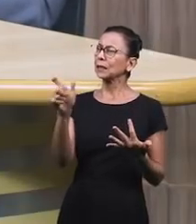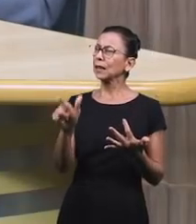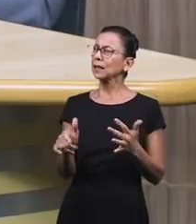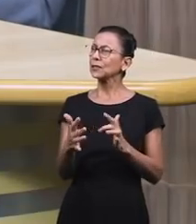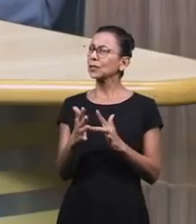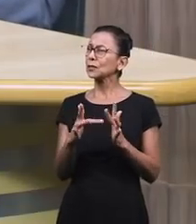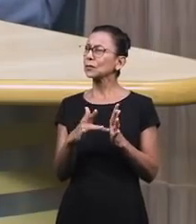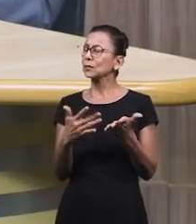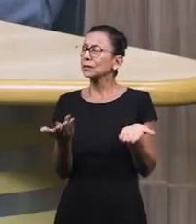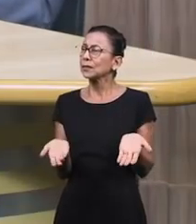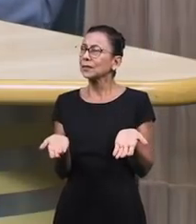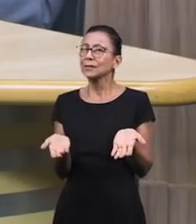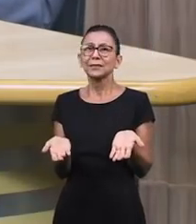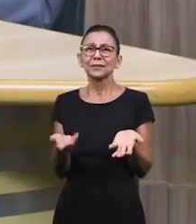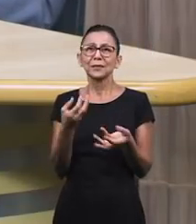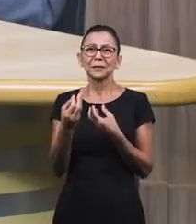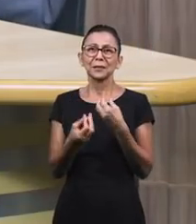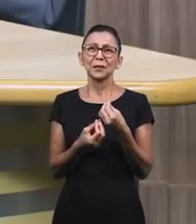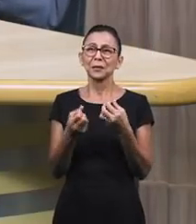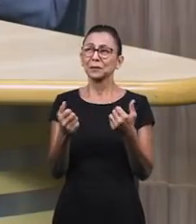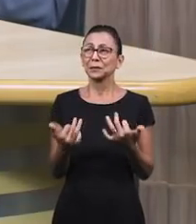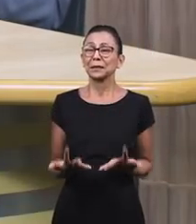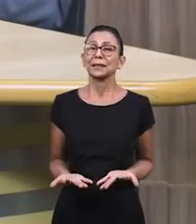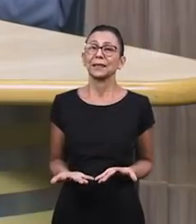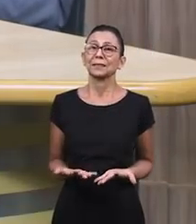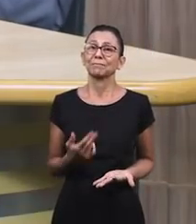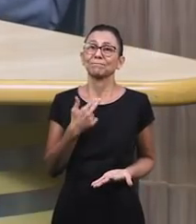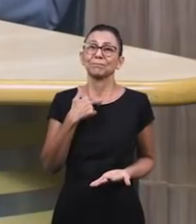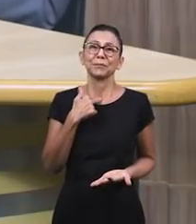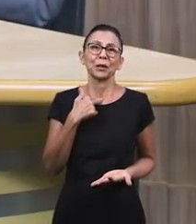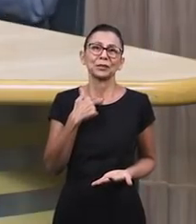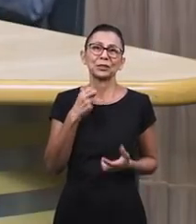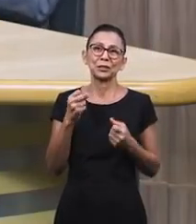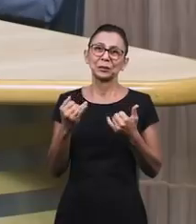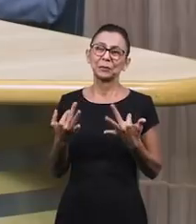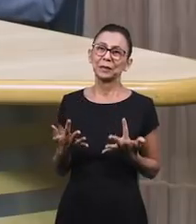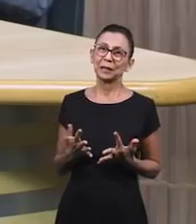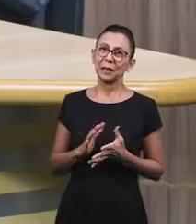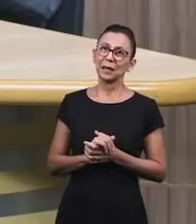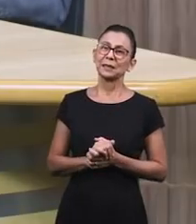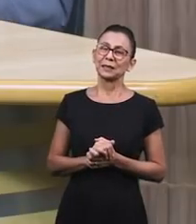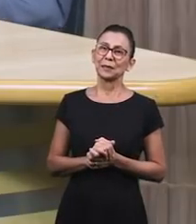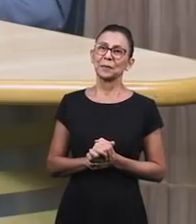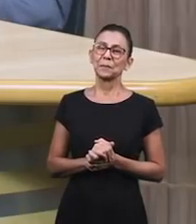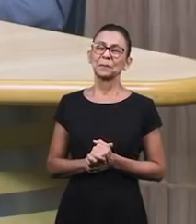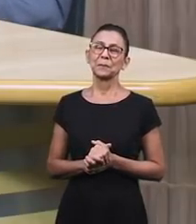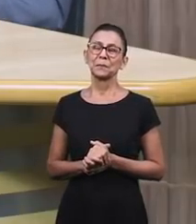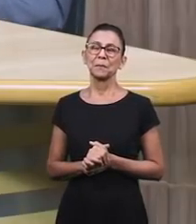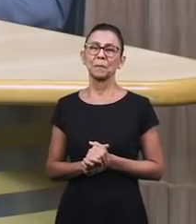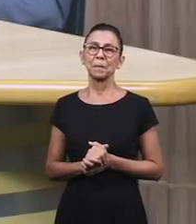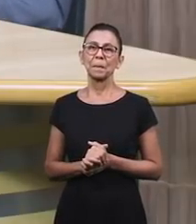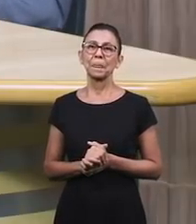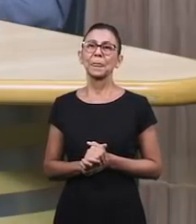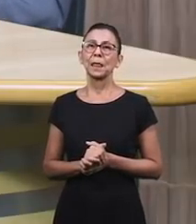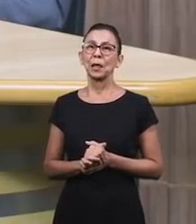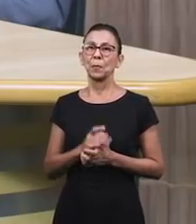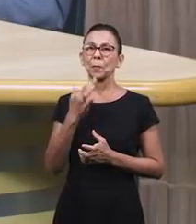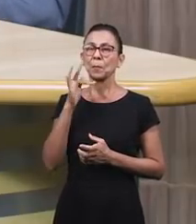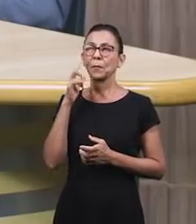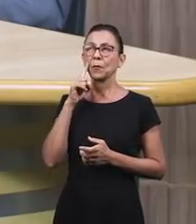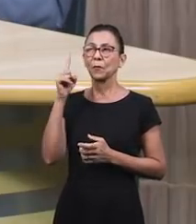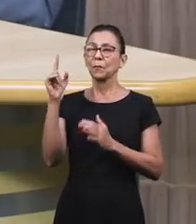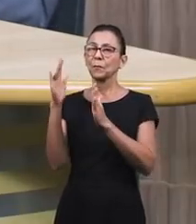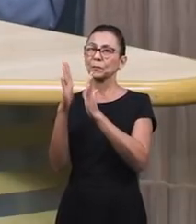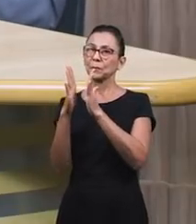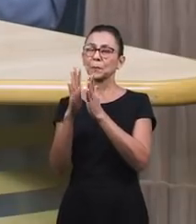posso explicar comigo é Jesus, né? Você não pode explicar. Mas face a face, nós o veremos.